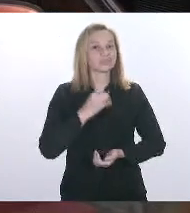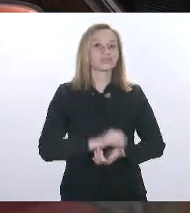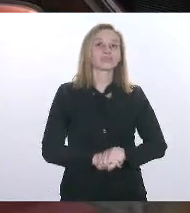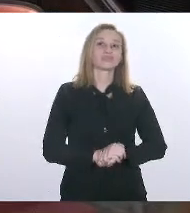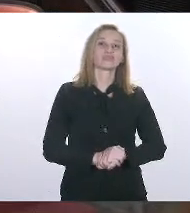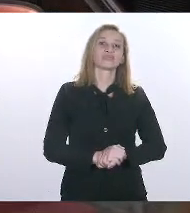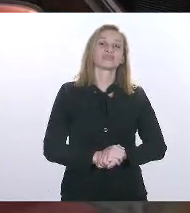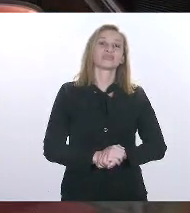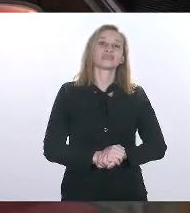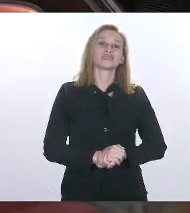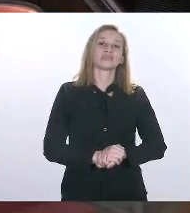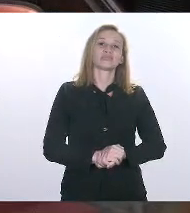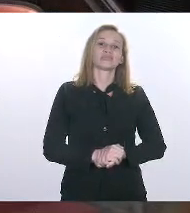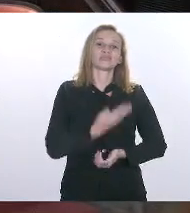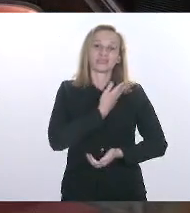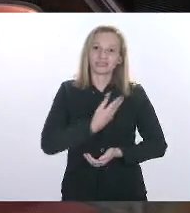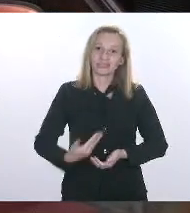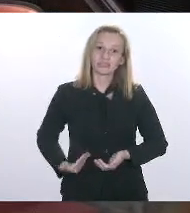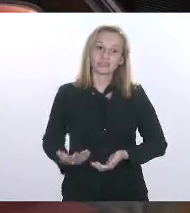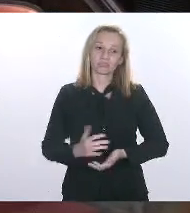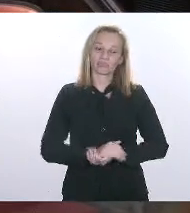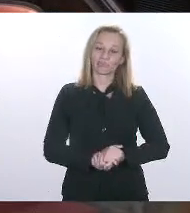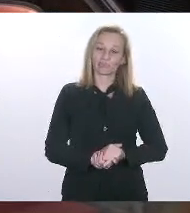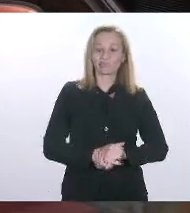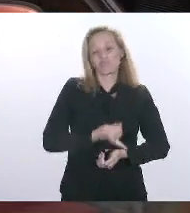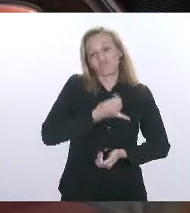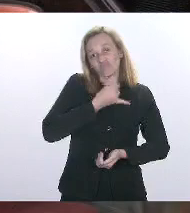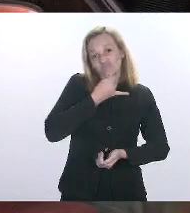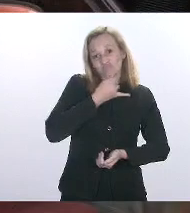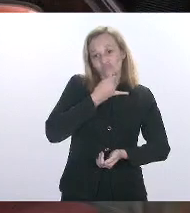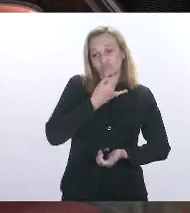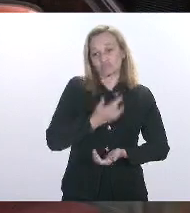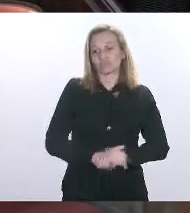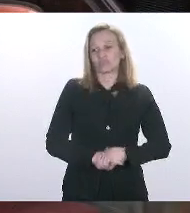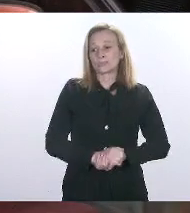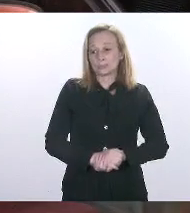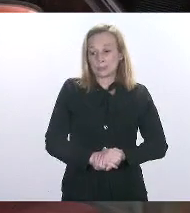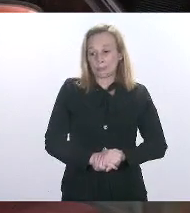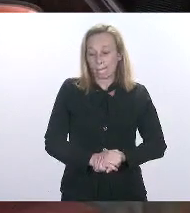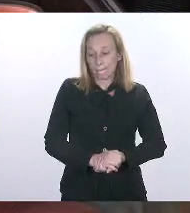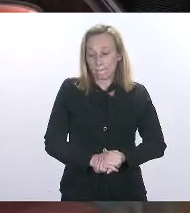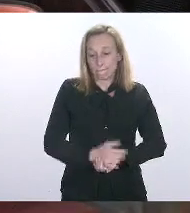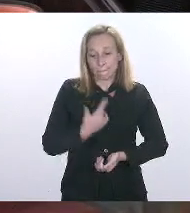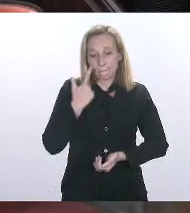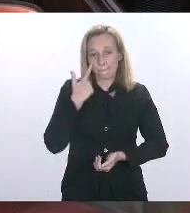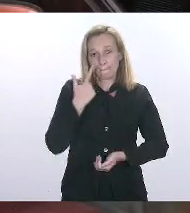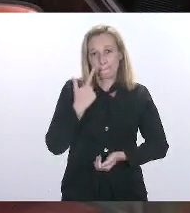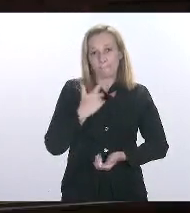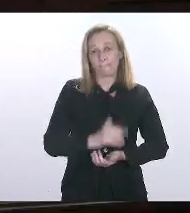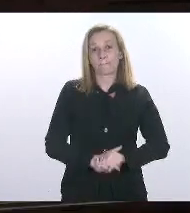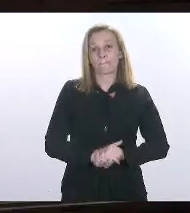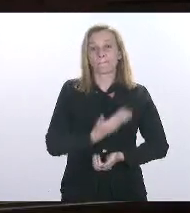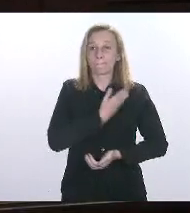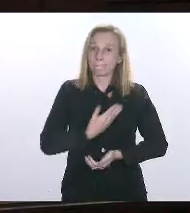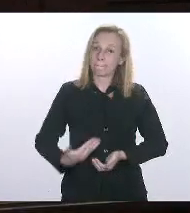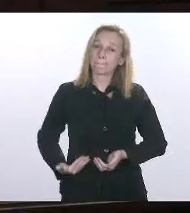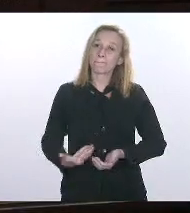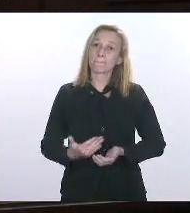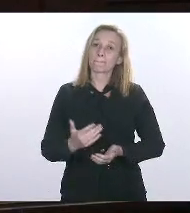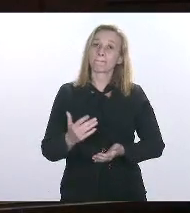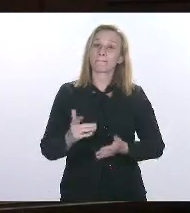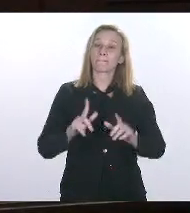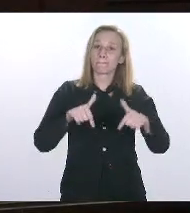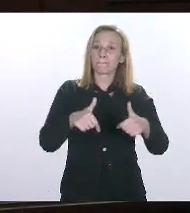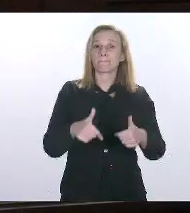que me causa, assim, uma insatisfação muito grande quando eu vejo o atual governador tomar